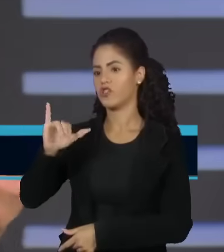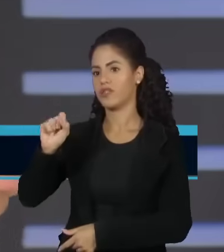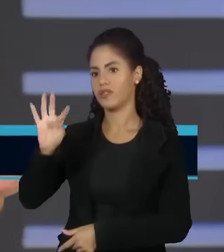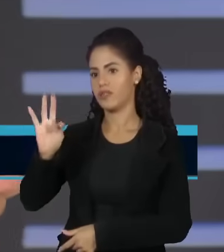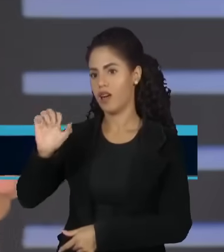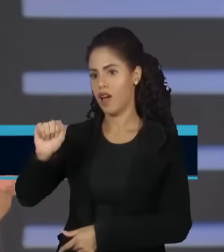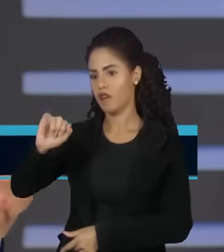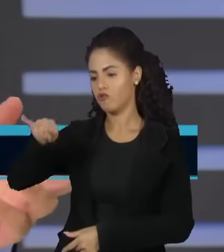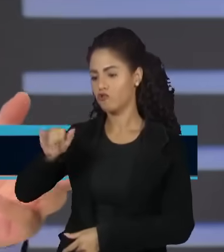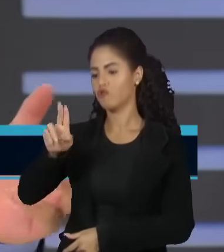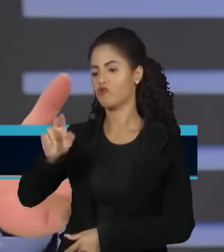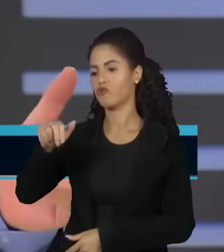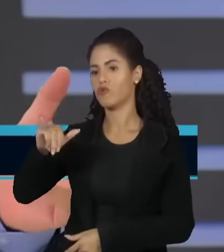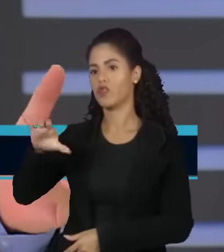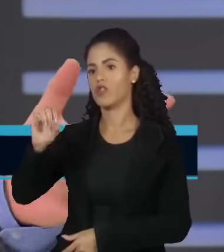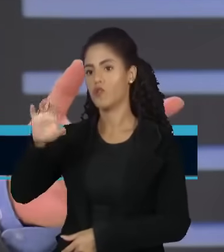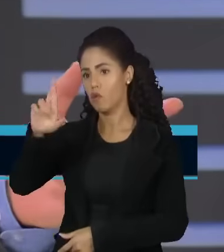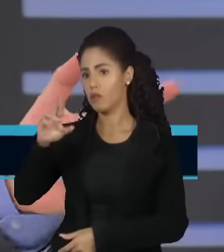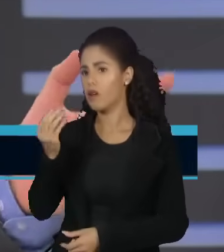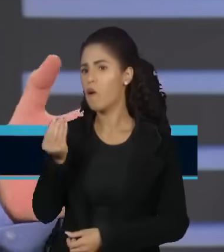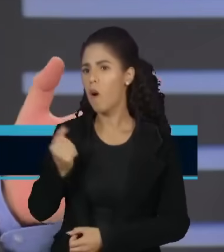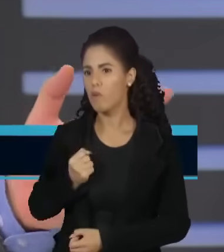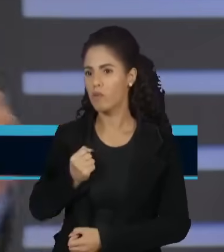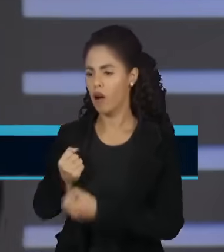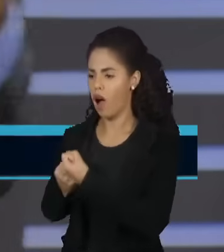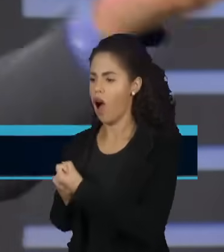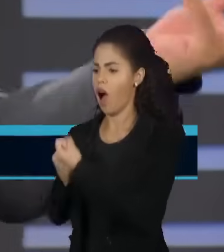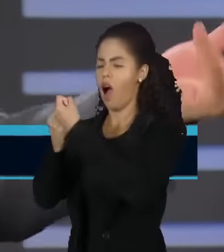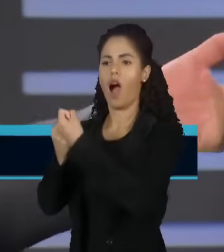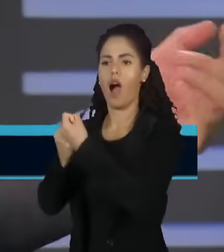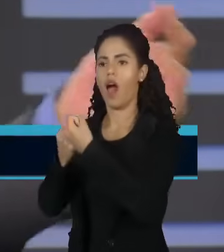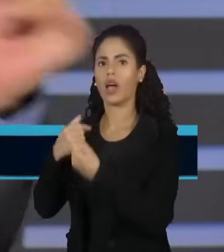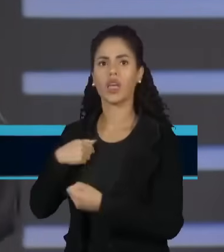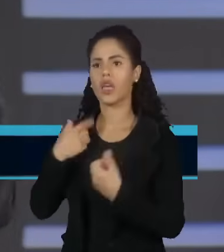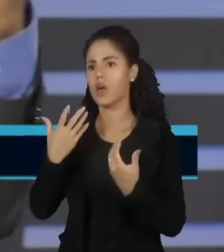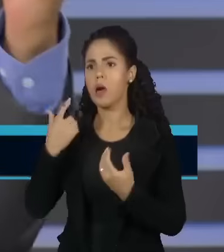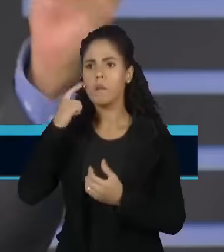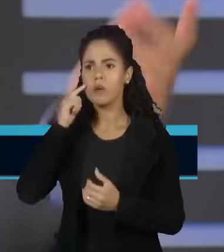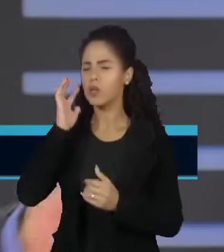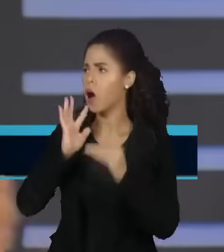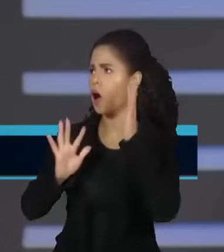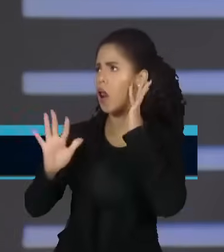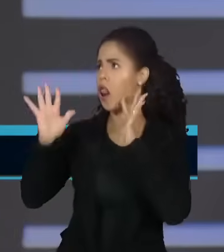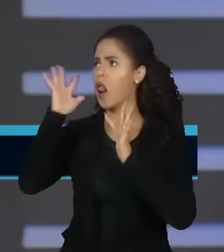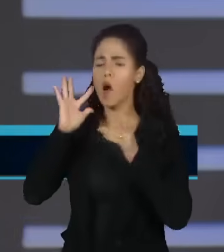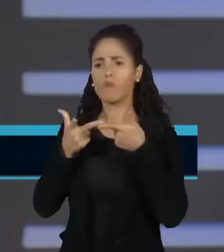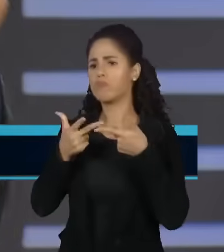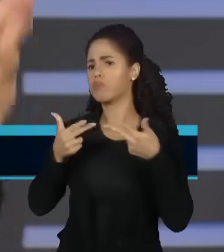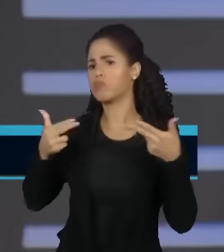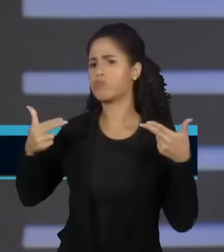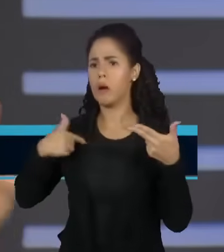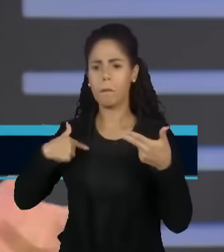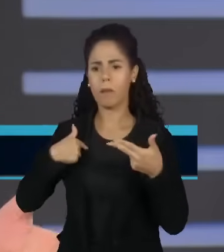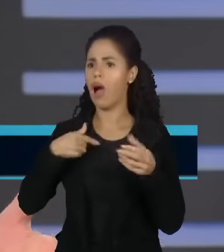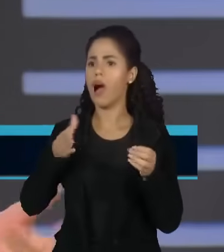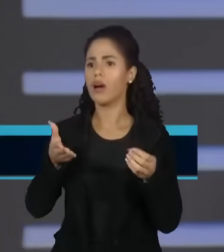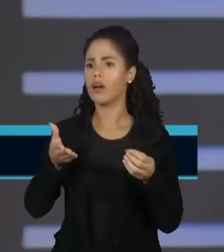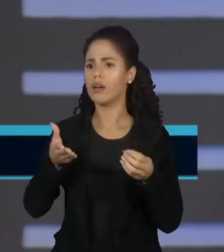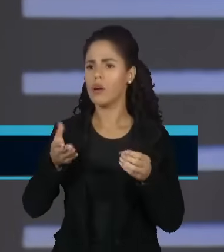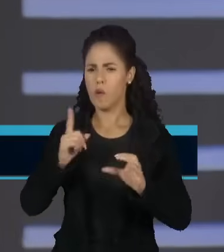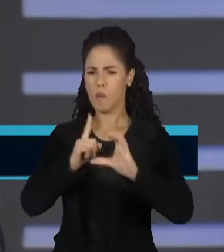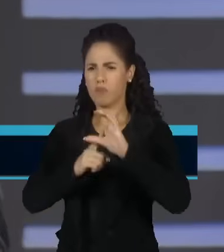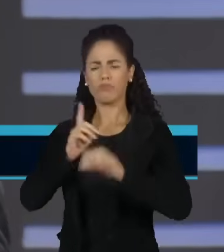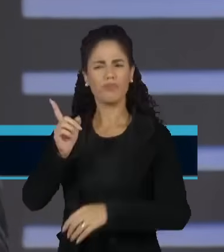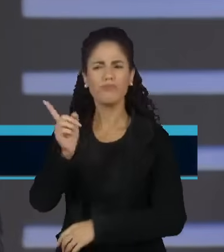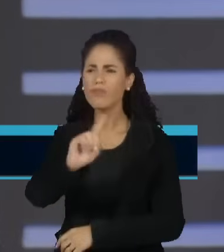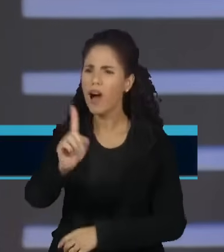ser acusados de serem esquerdopatas comunistas que comem criancinhas e estão lutando para botar o comunismo no Brasil. Não, eles eram